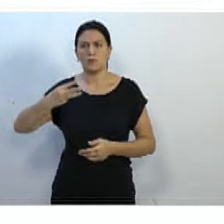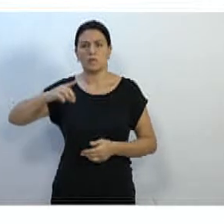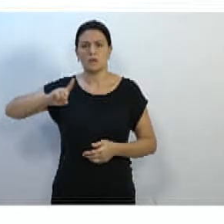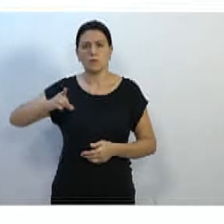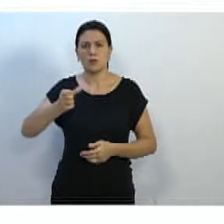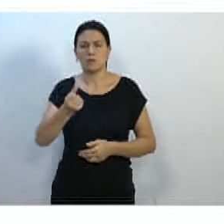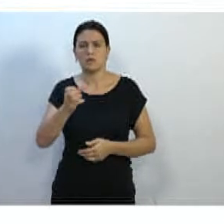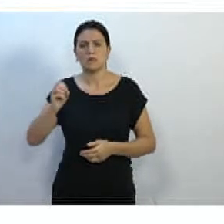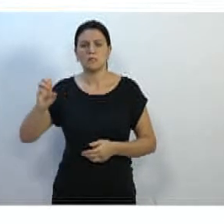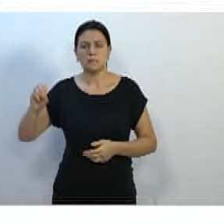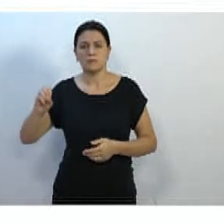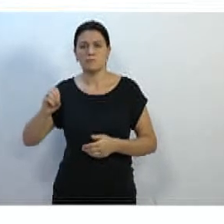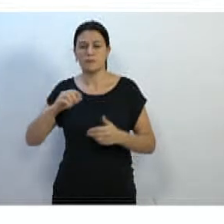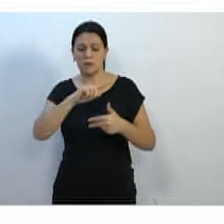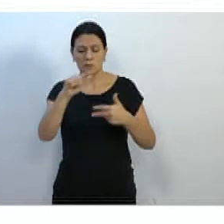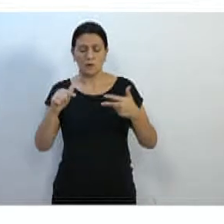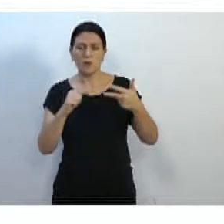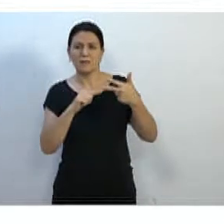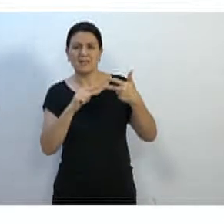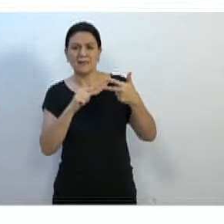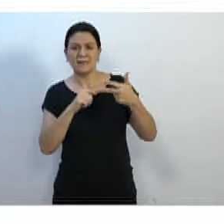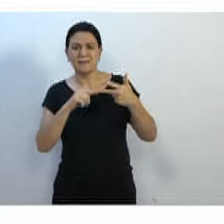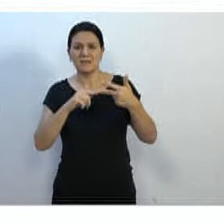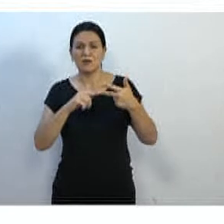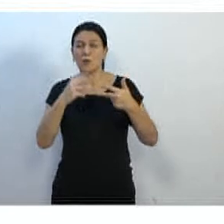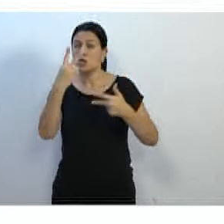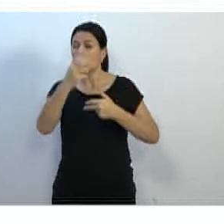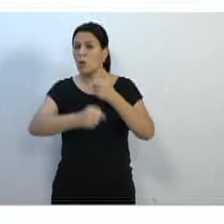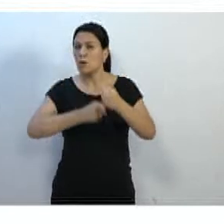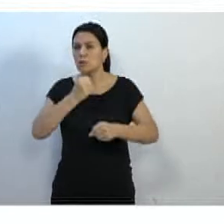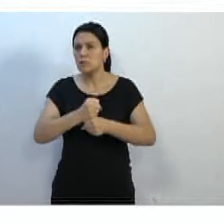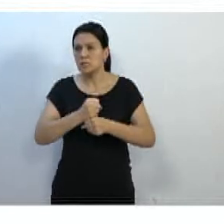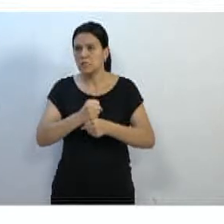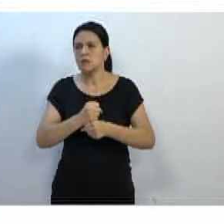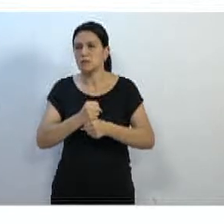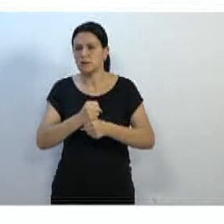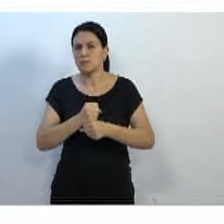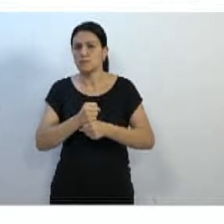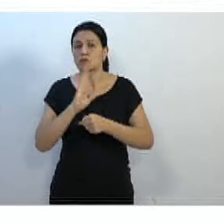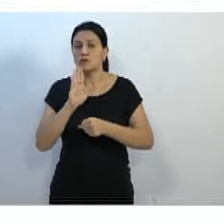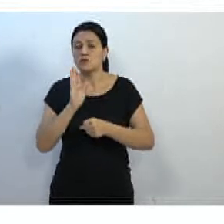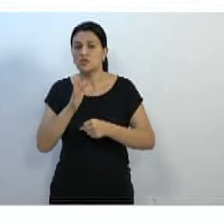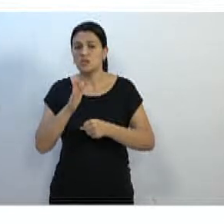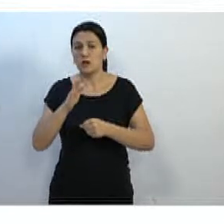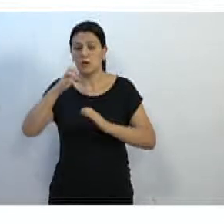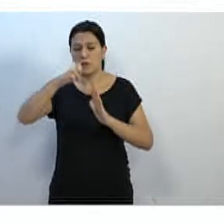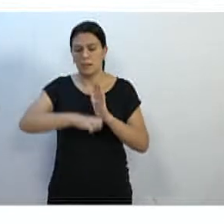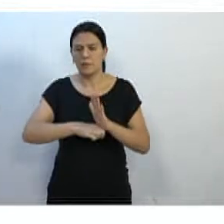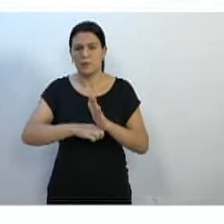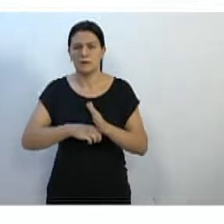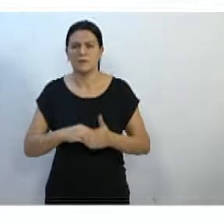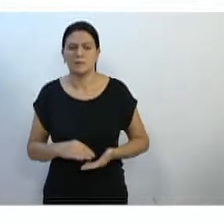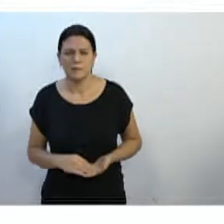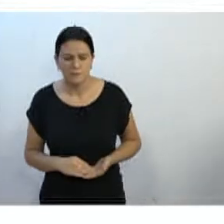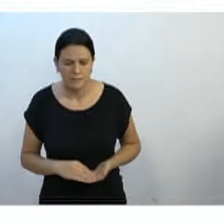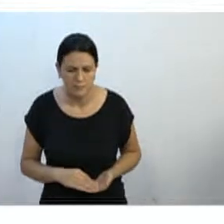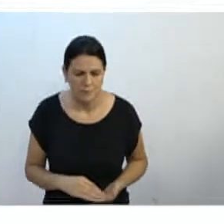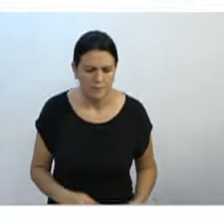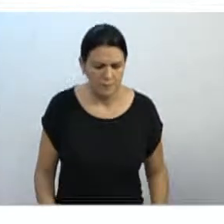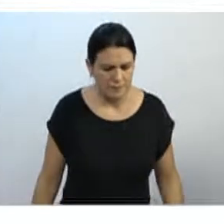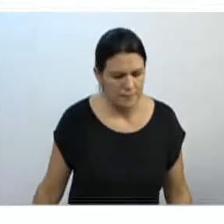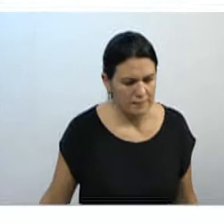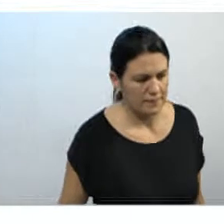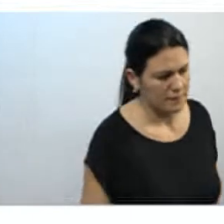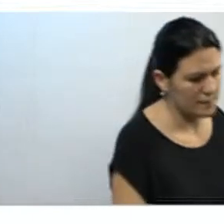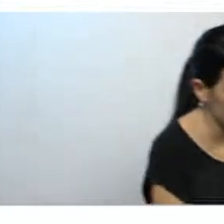em 2 anos, já aplicou 2 milhões de reais no município de Blumenau por emenda individual, e está previsto para aplicar no ano que vem mais